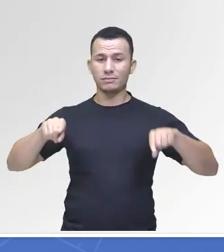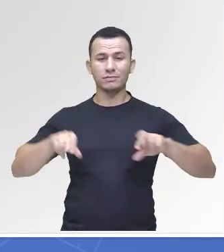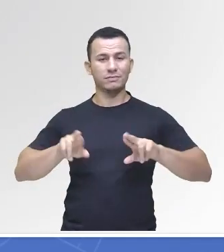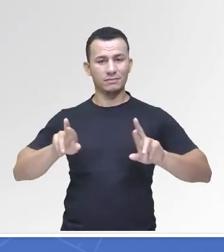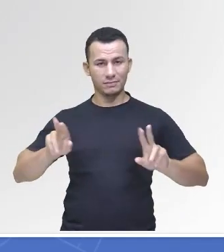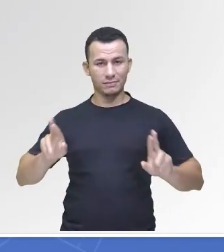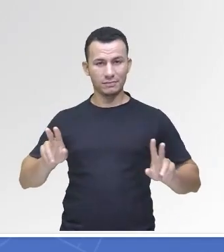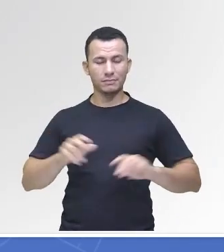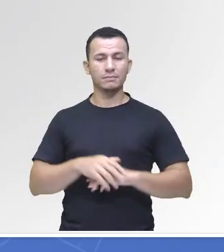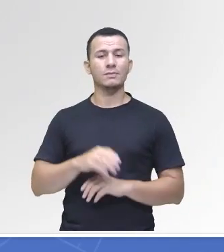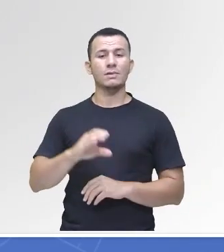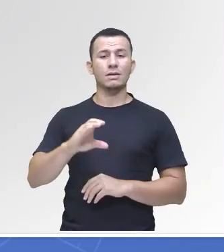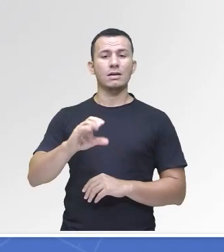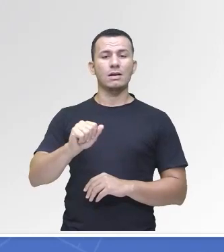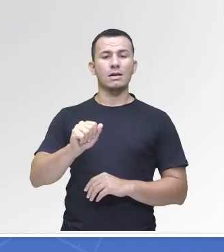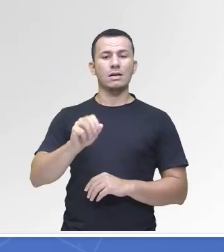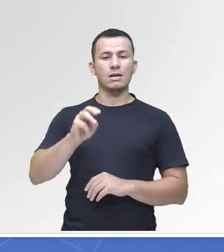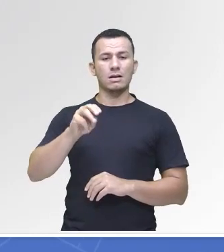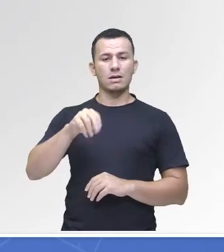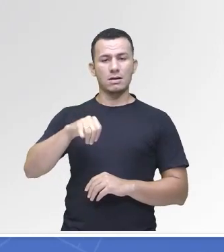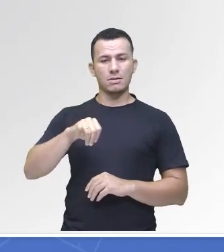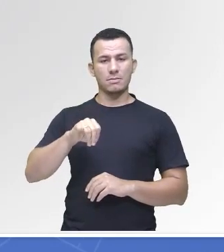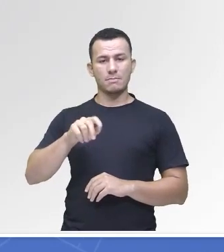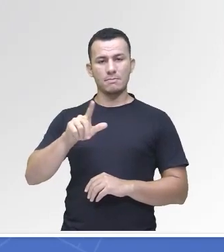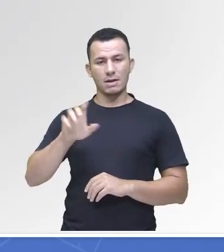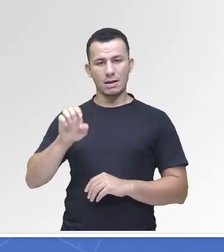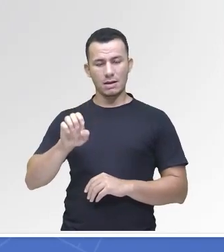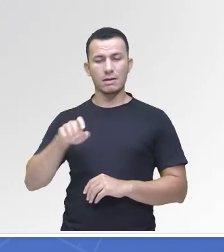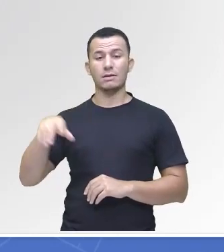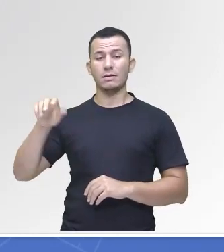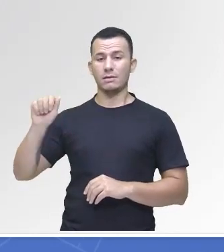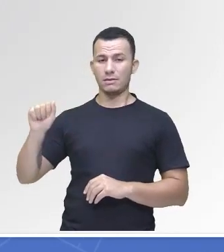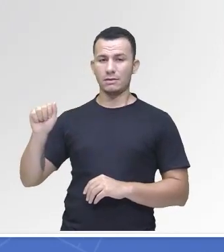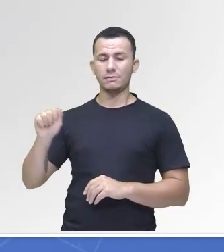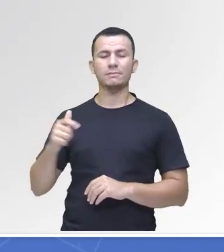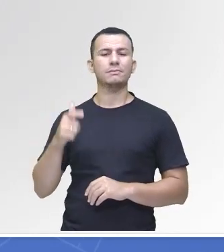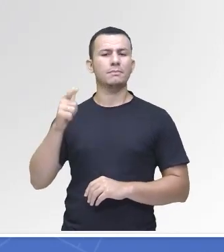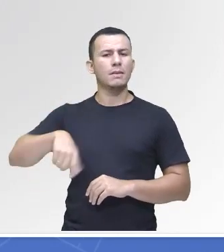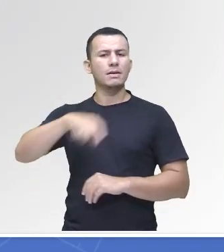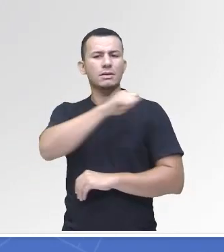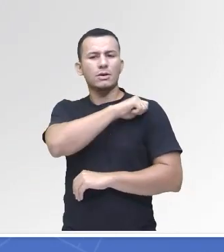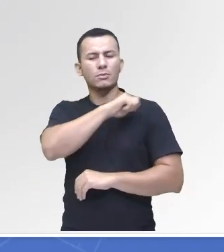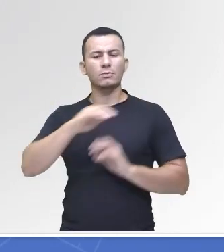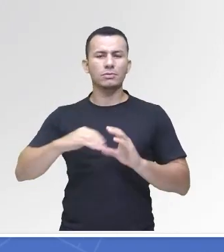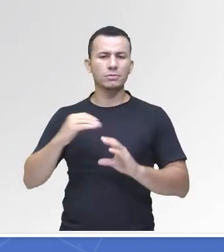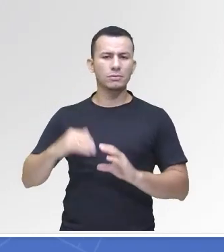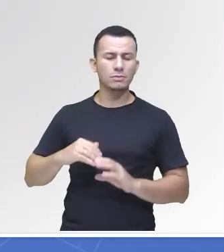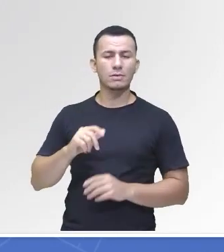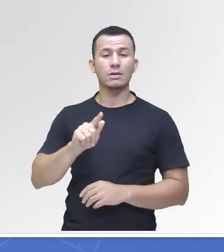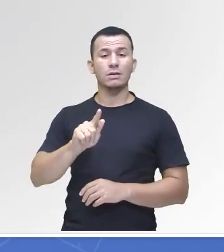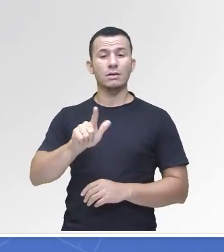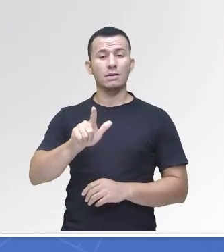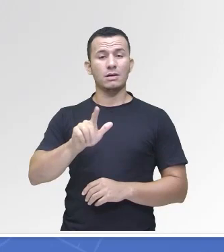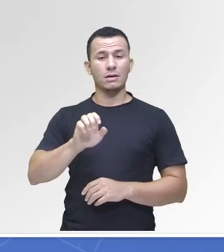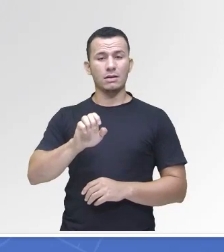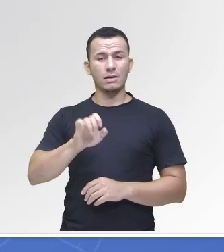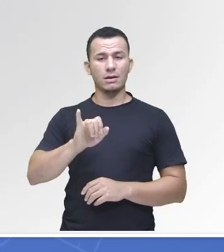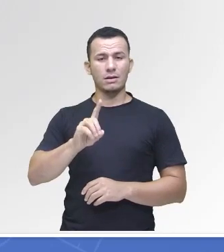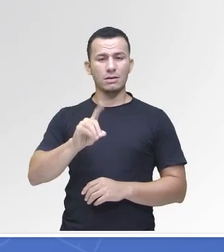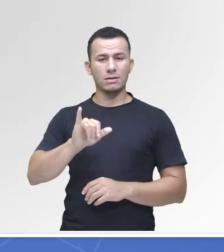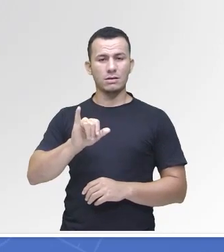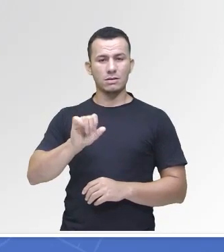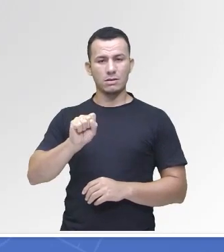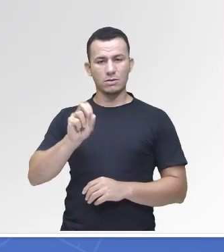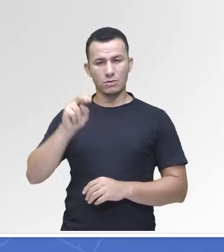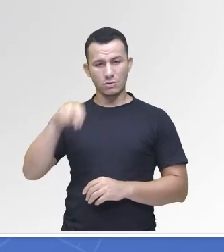diferentes. Camille marcou a A. Quem mais está participando aí com a gente? O Gleidson marcou alternativa